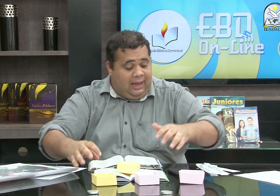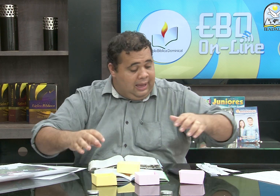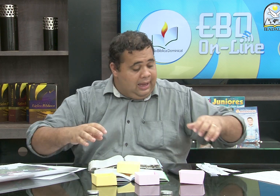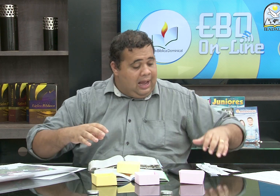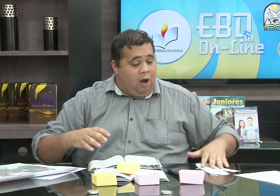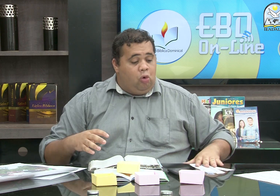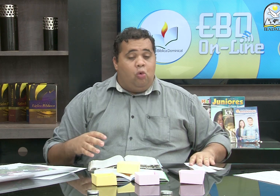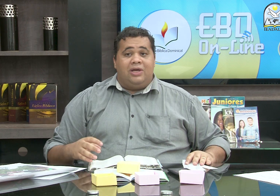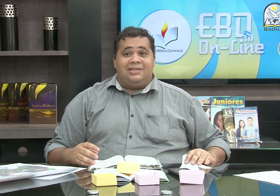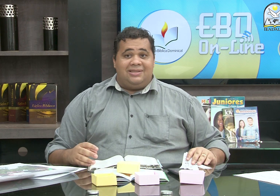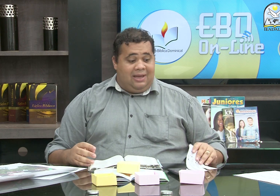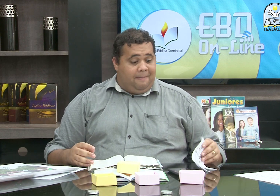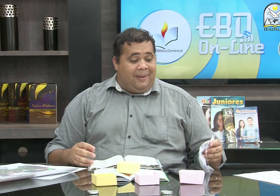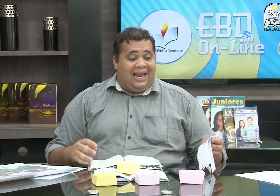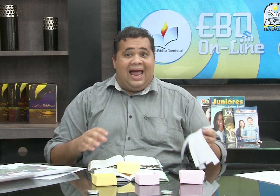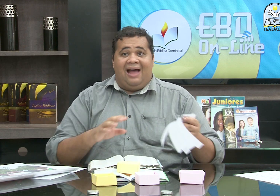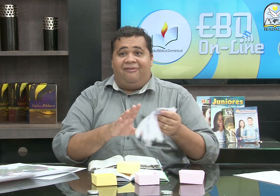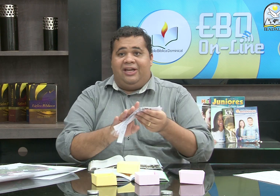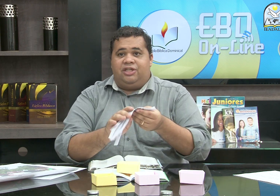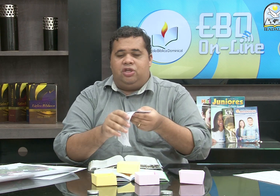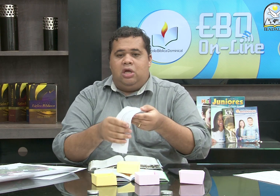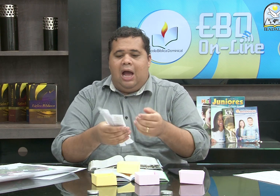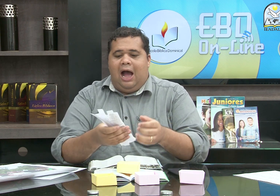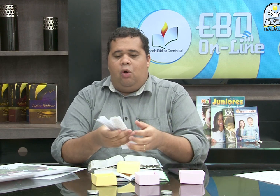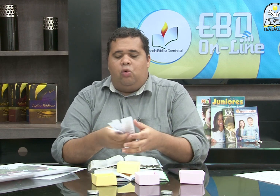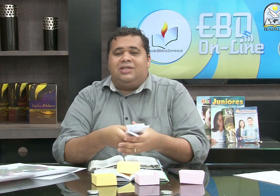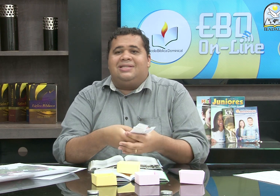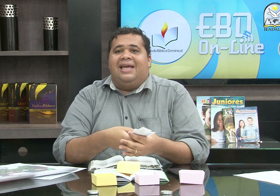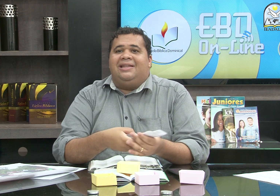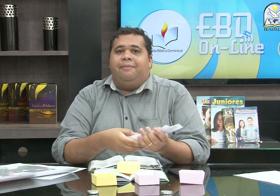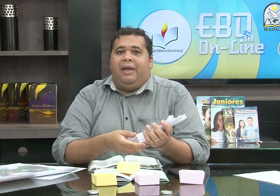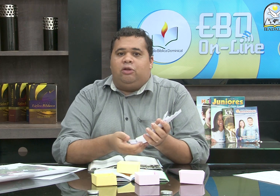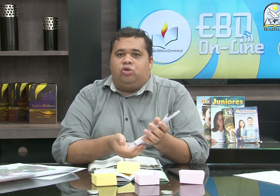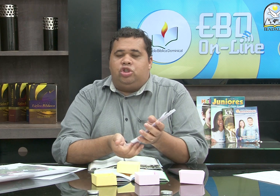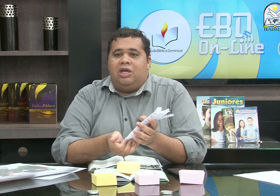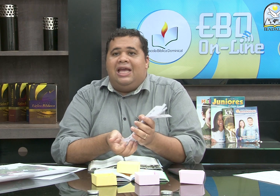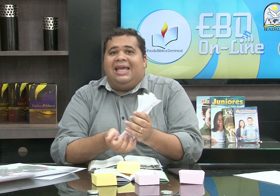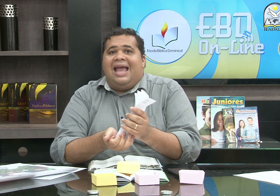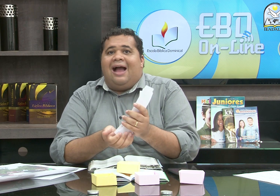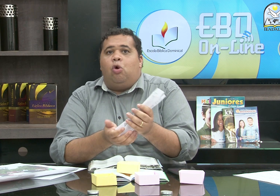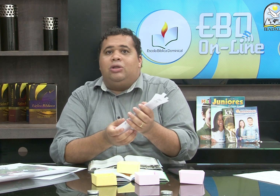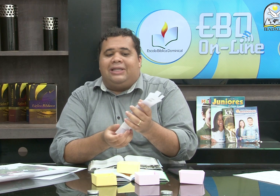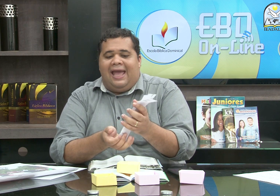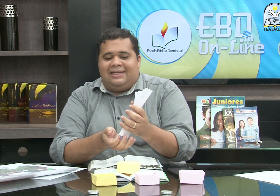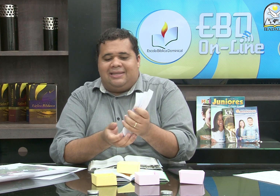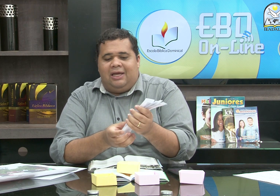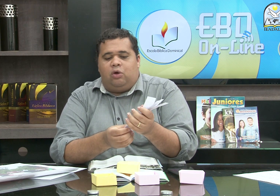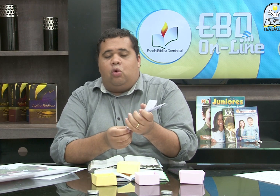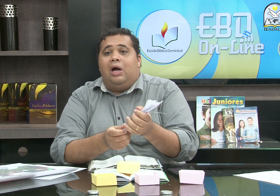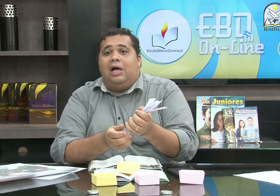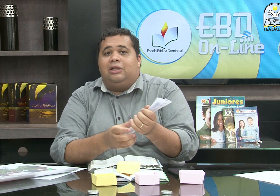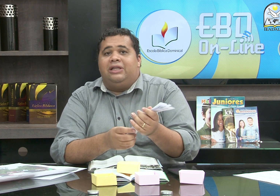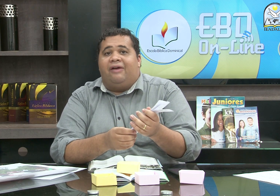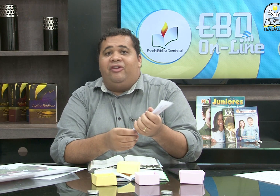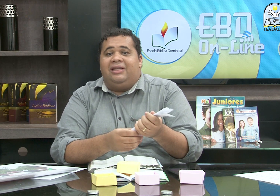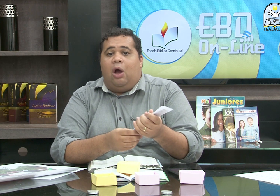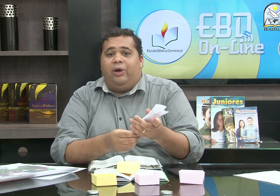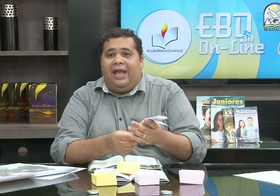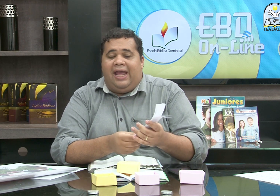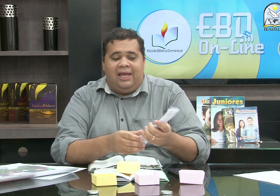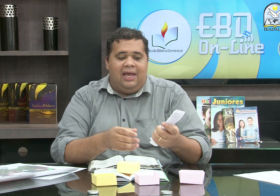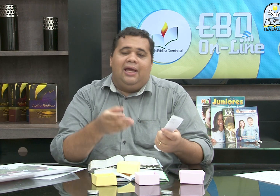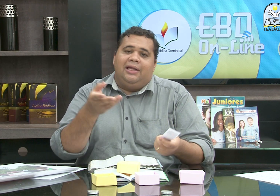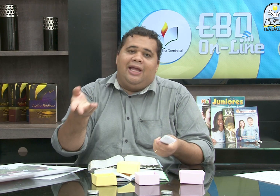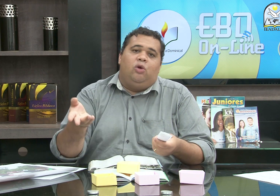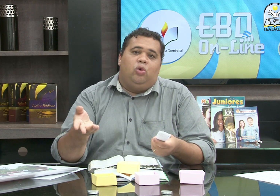eh algumas palavras alguns sentimentos que acontecem quando da vida de